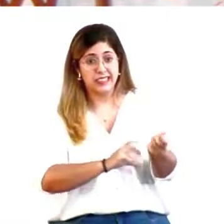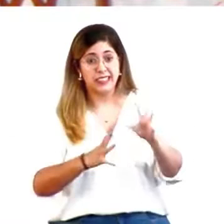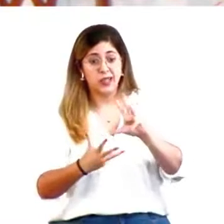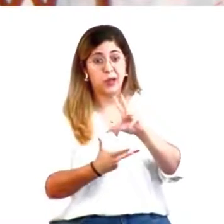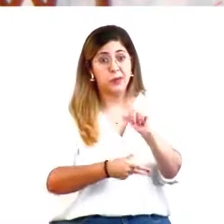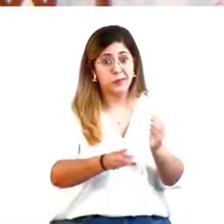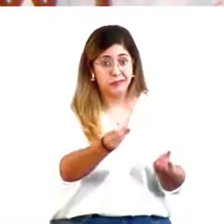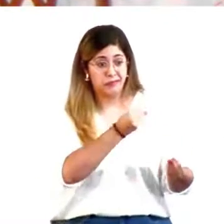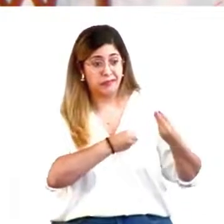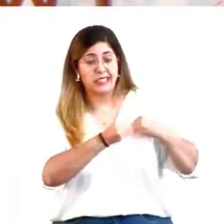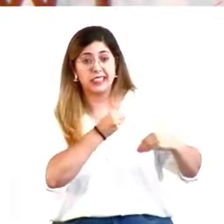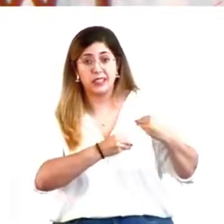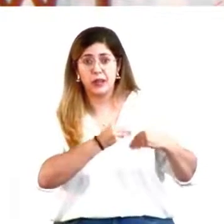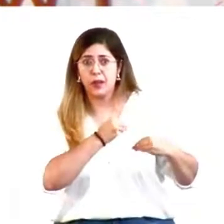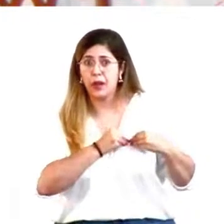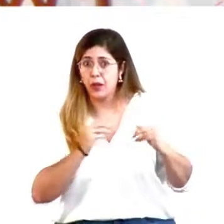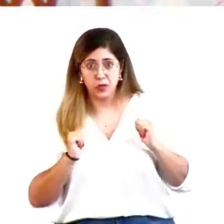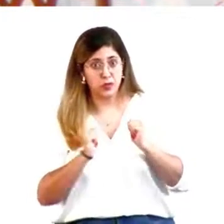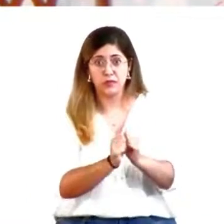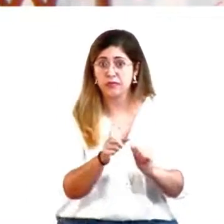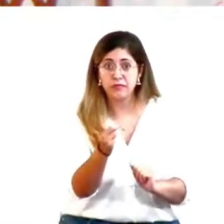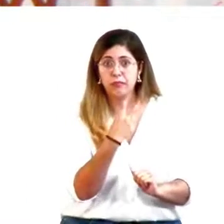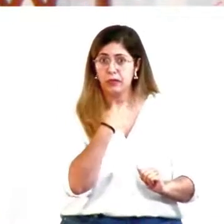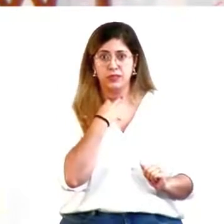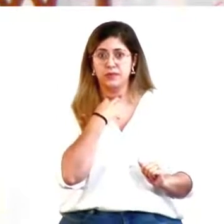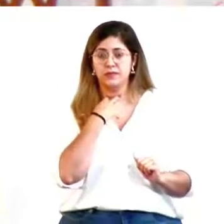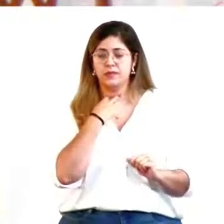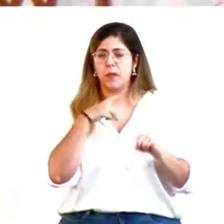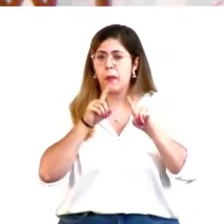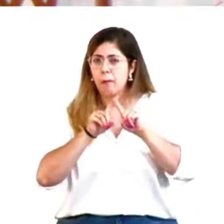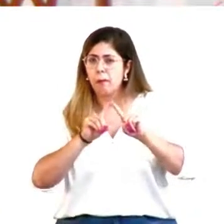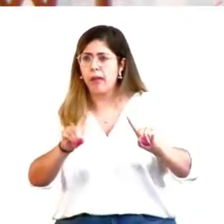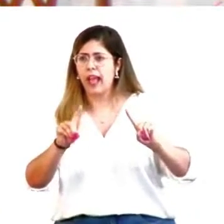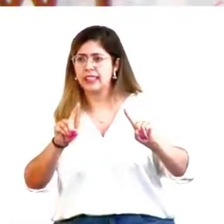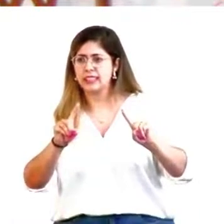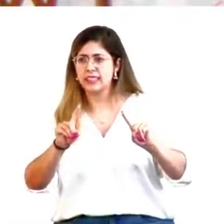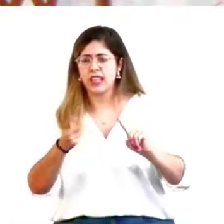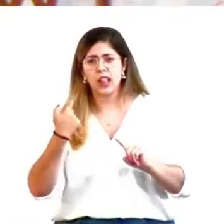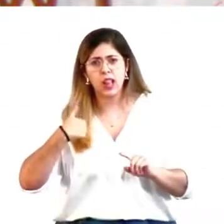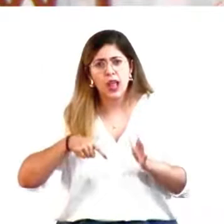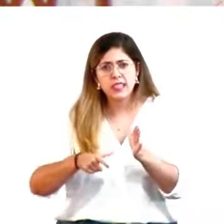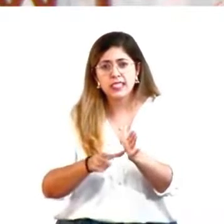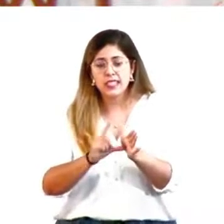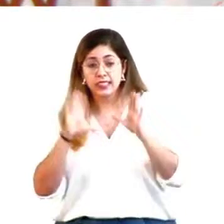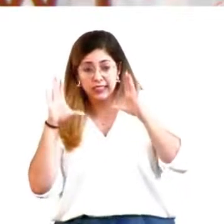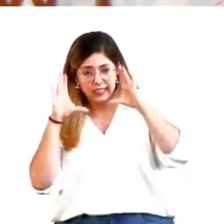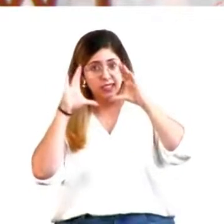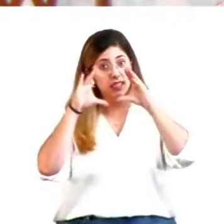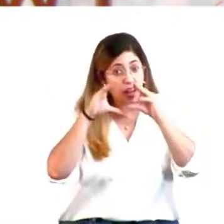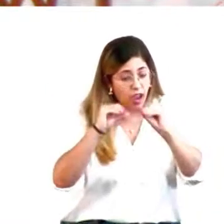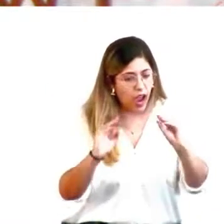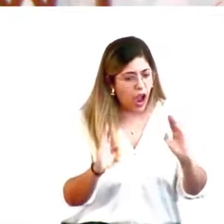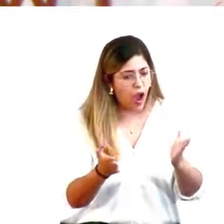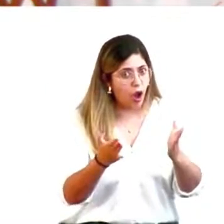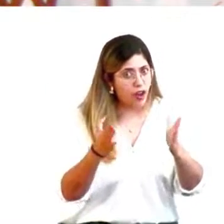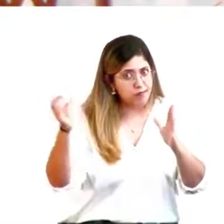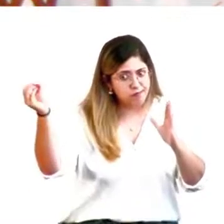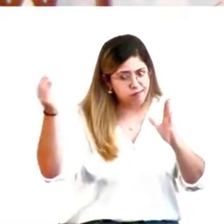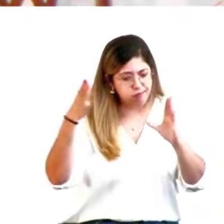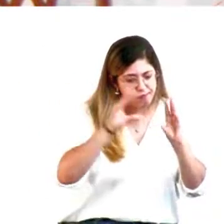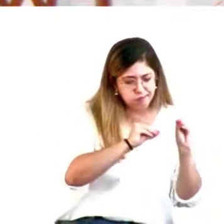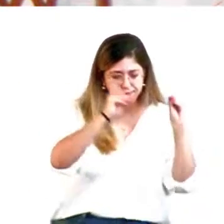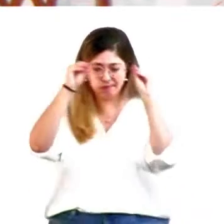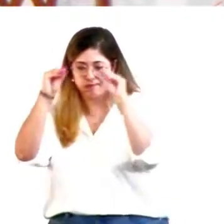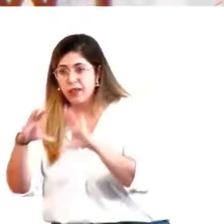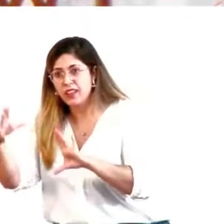sejais participantes com eles. Pois outrora erais trevas, porém agora sois luz